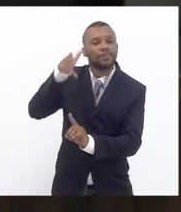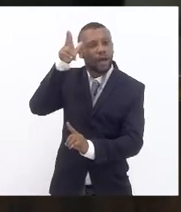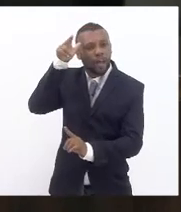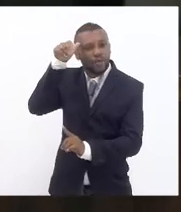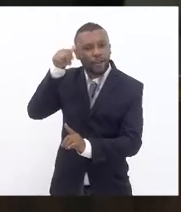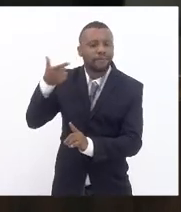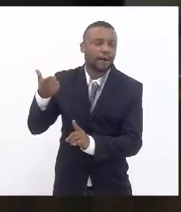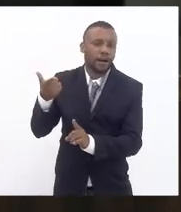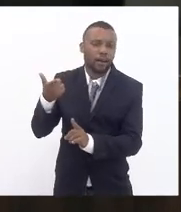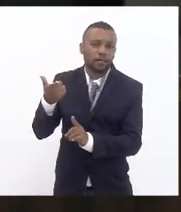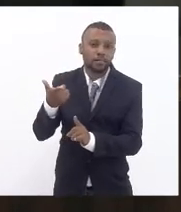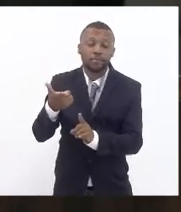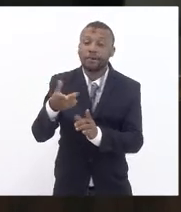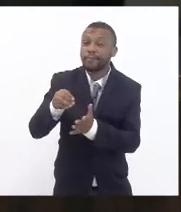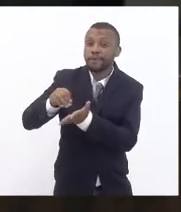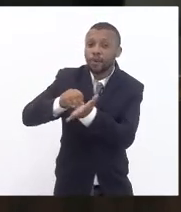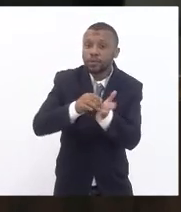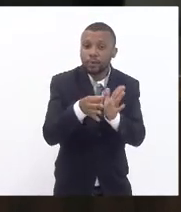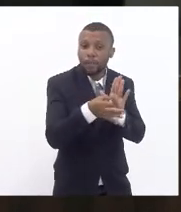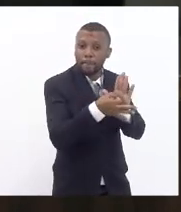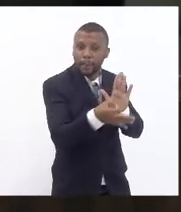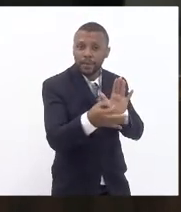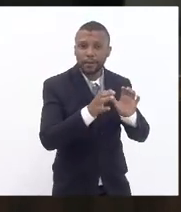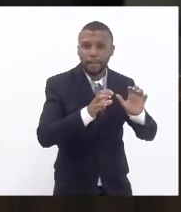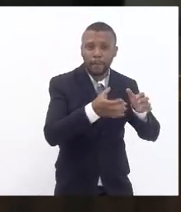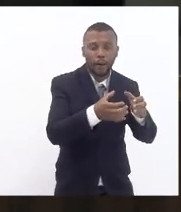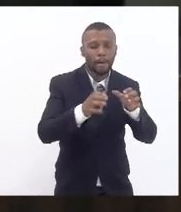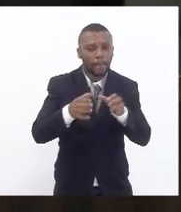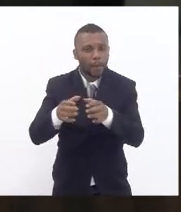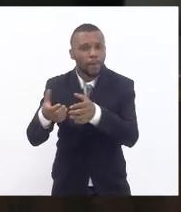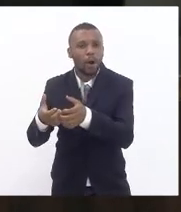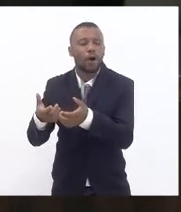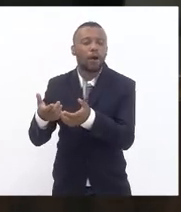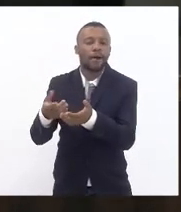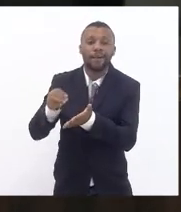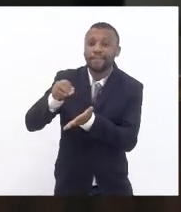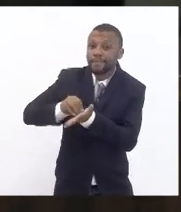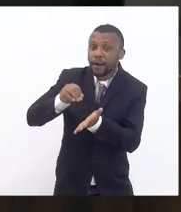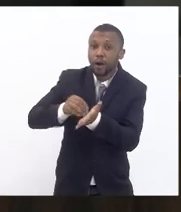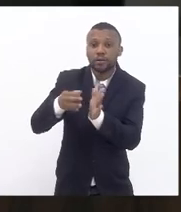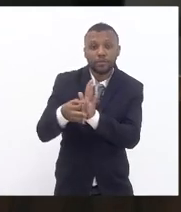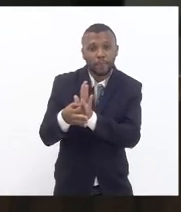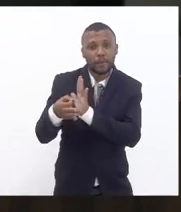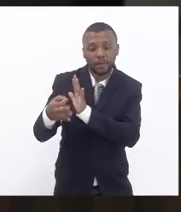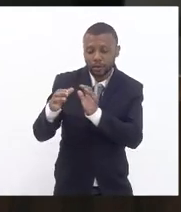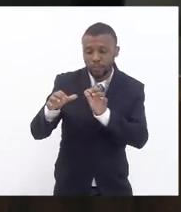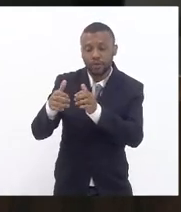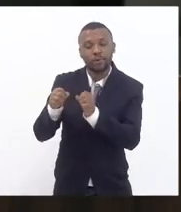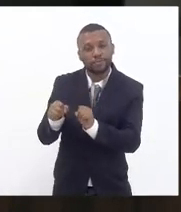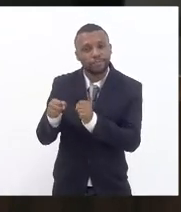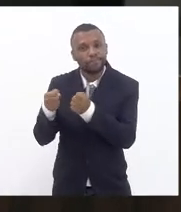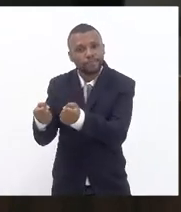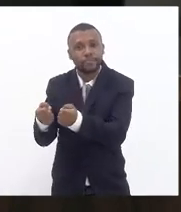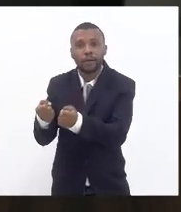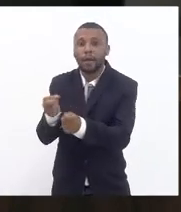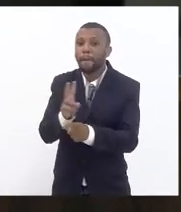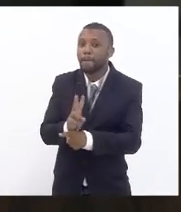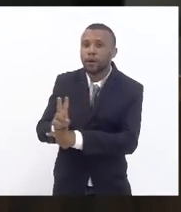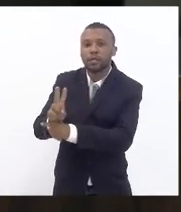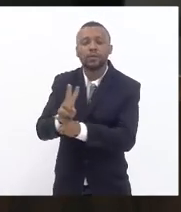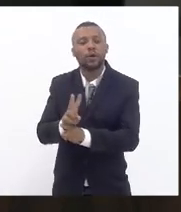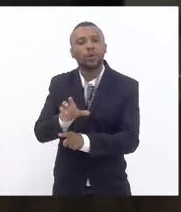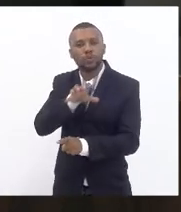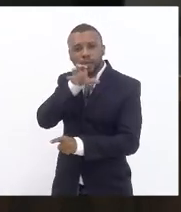juridicidade. Relatoria, deputado Marcos Miller. Pendendo de parecer das comissões da defesa e proteção dos animais,